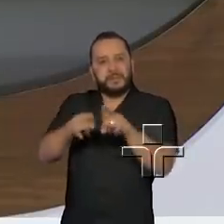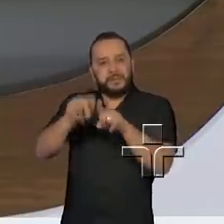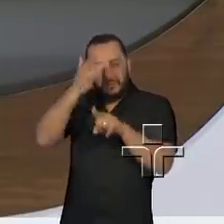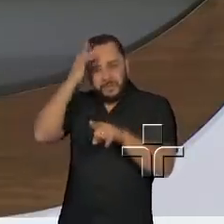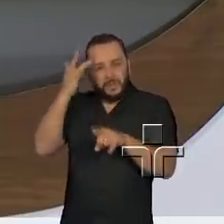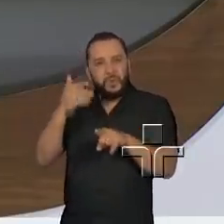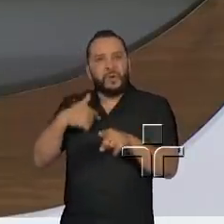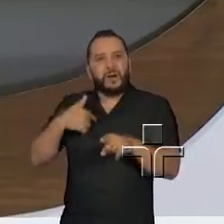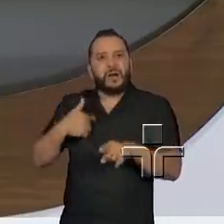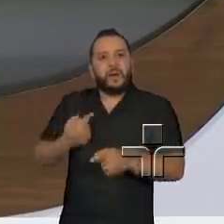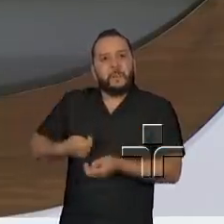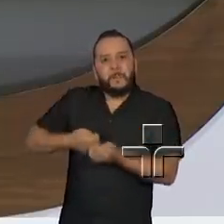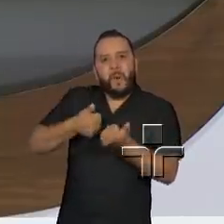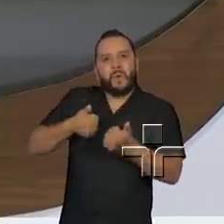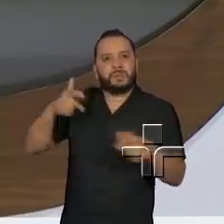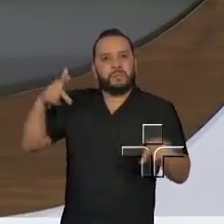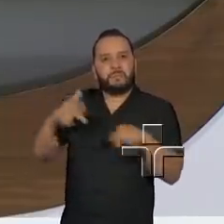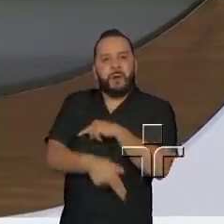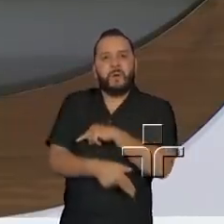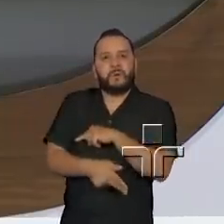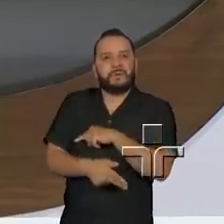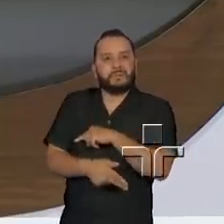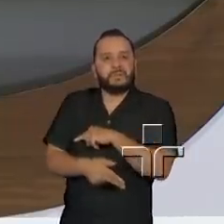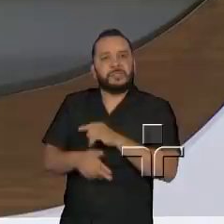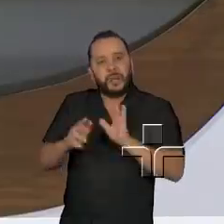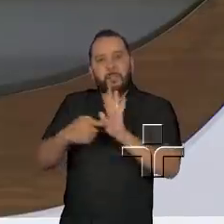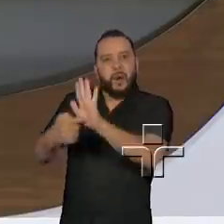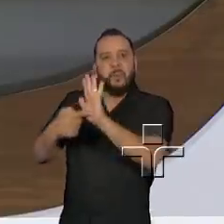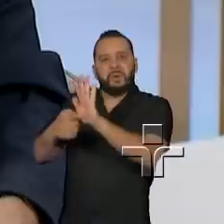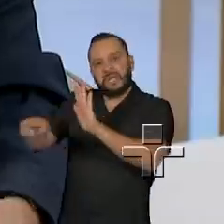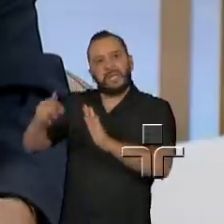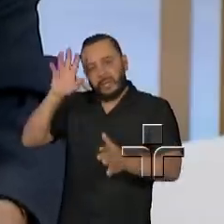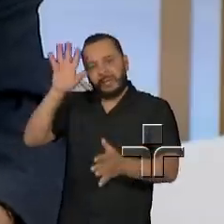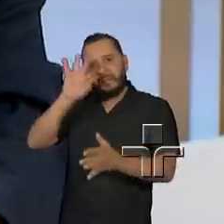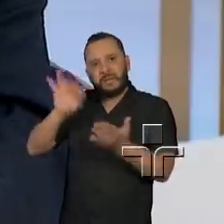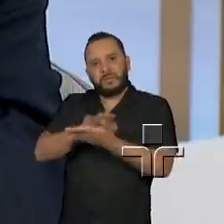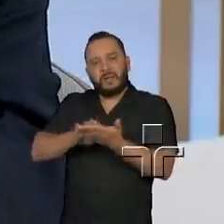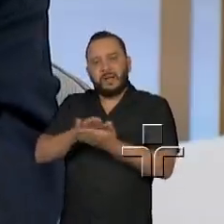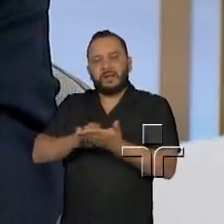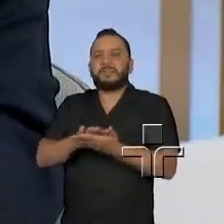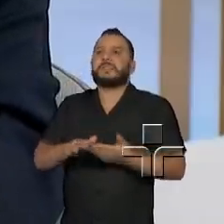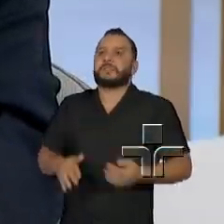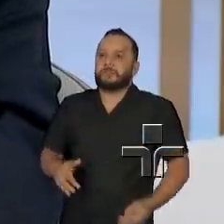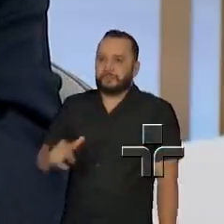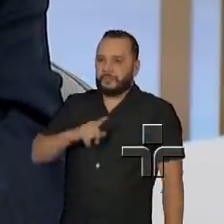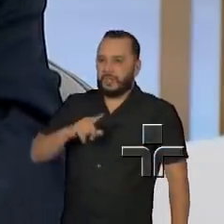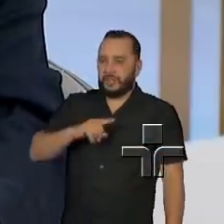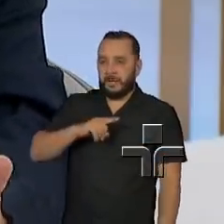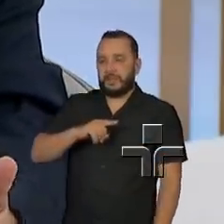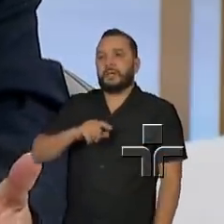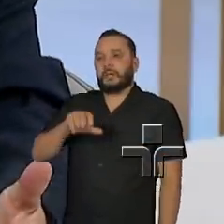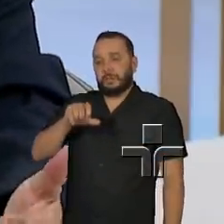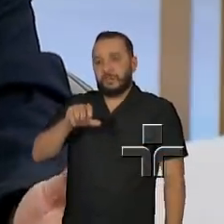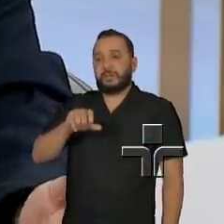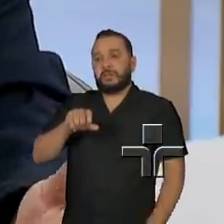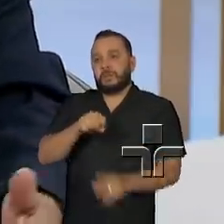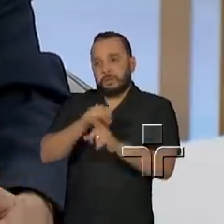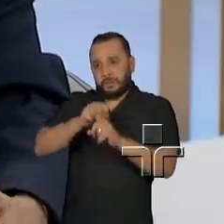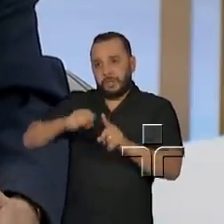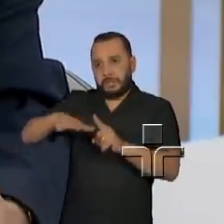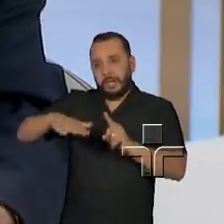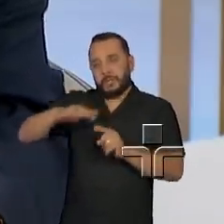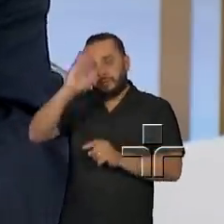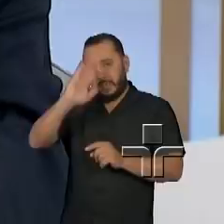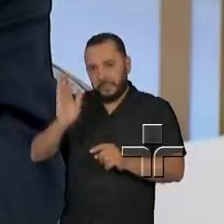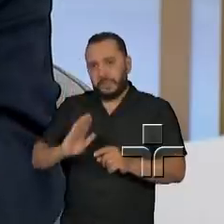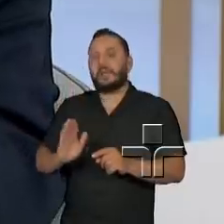de pesquisa, não parecem ter surtido muito efeito? A SBPC, a Sociedade Brasileira para o Progresso da Ciência,